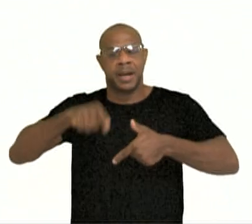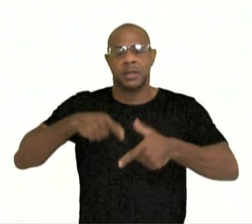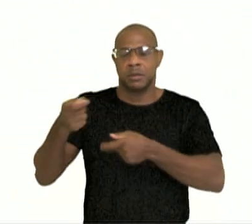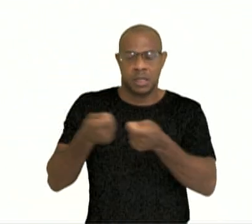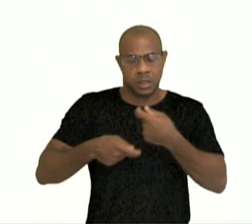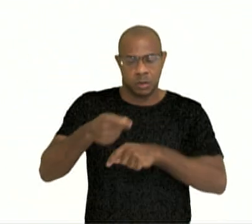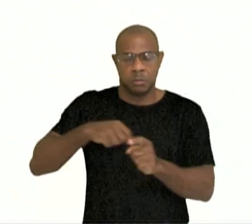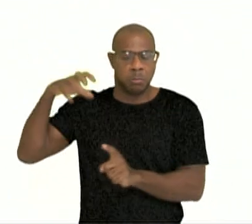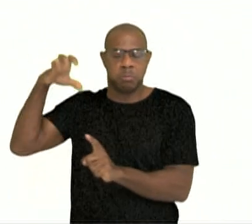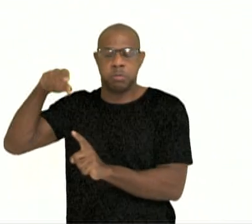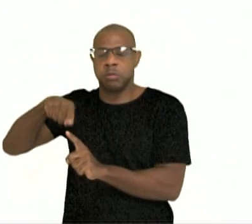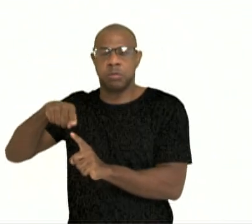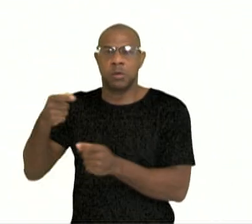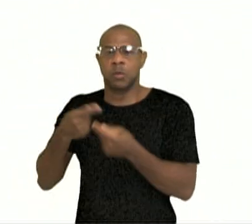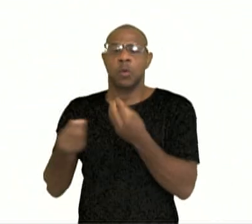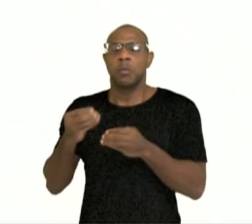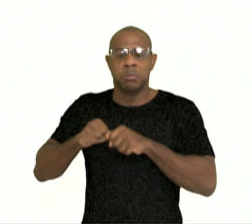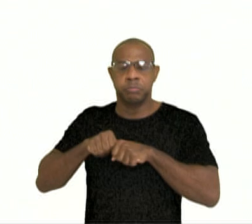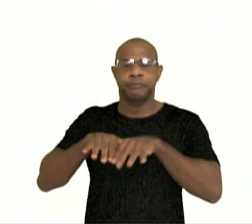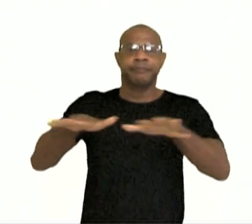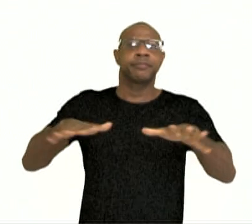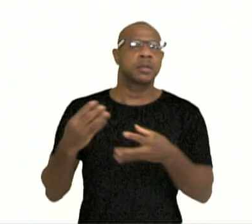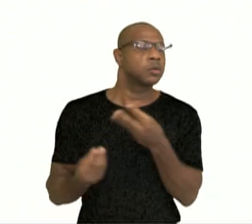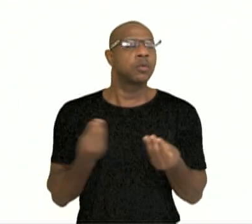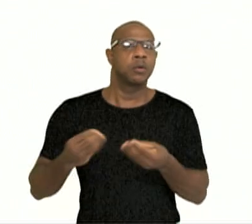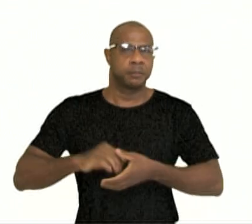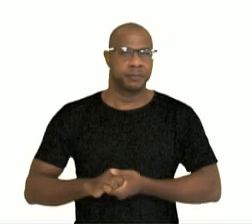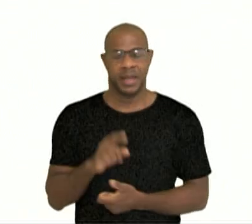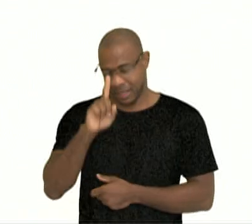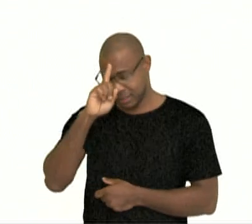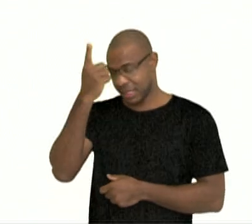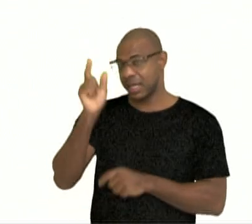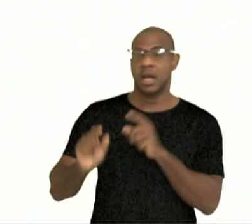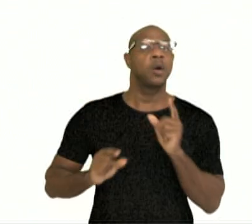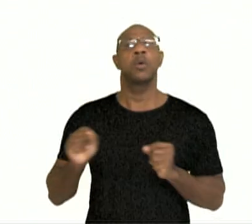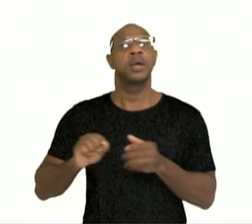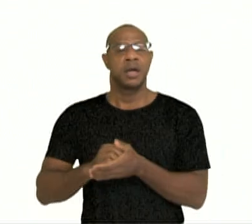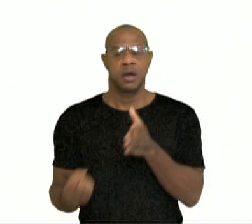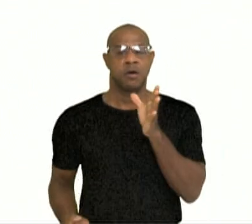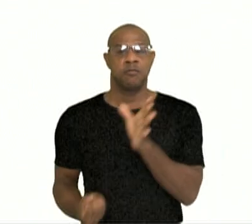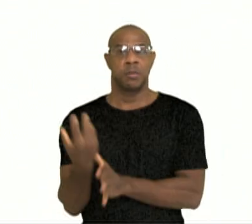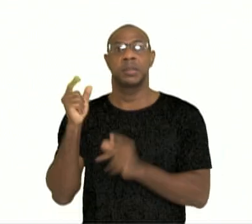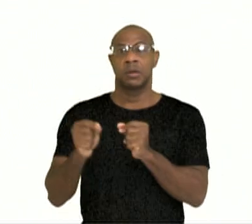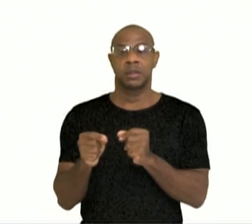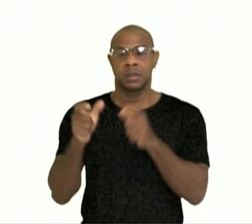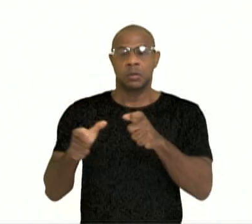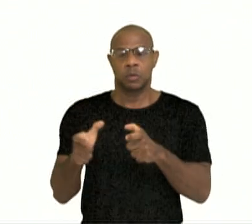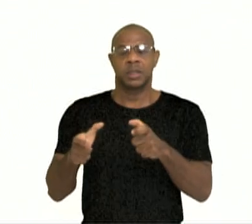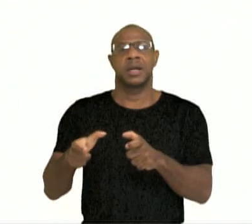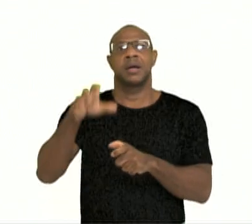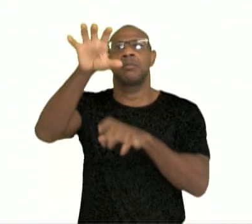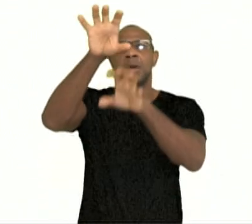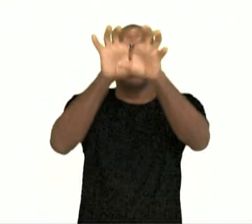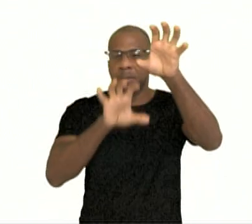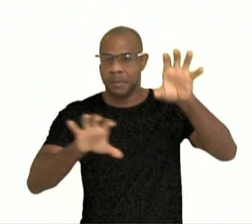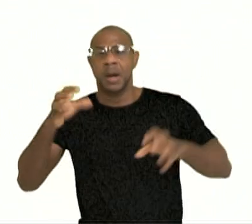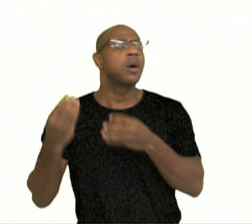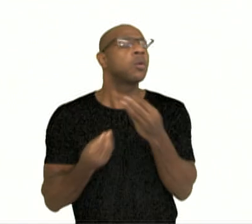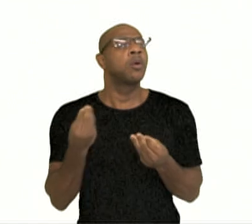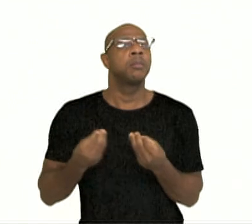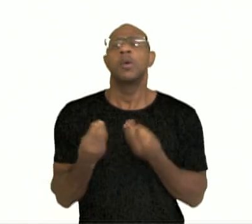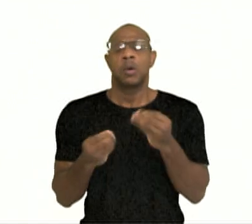a expansão do território. Então, primeiro é a ideia de formação desse território. Depois, como